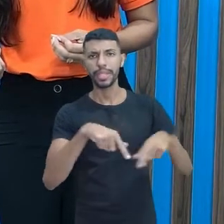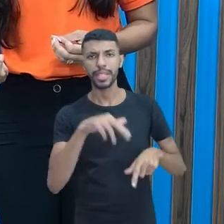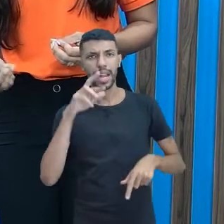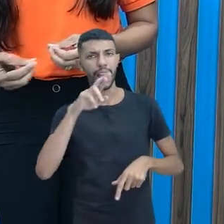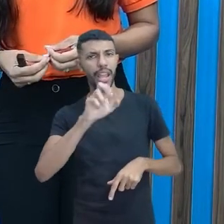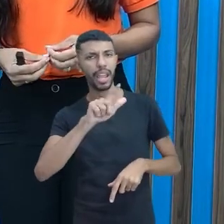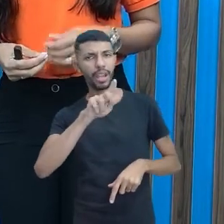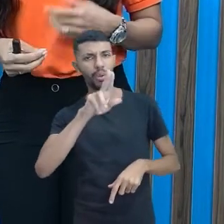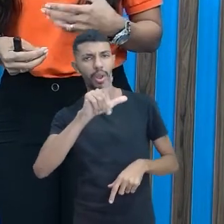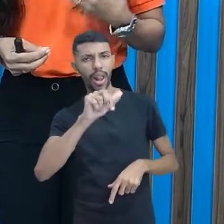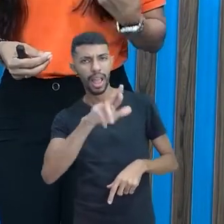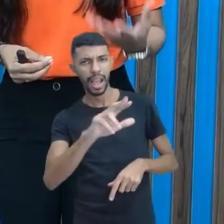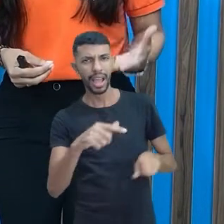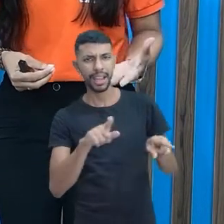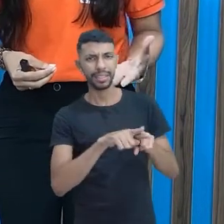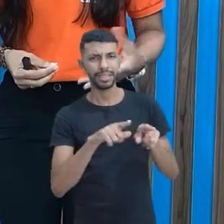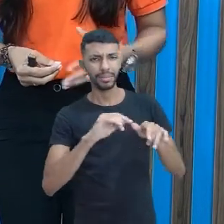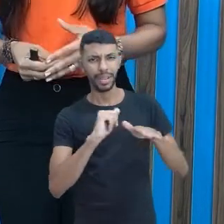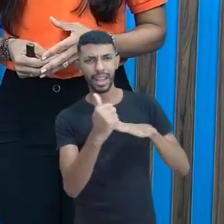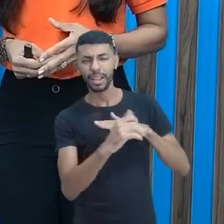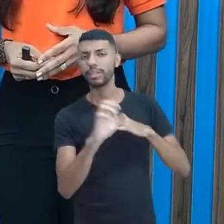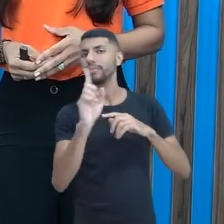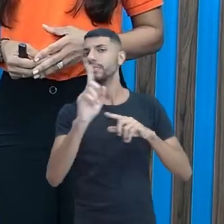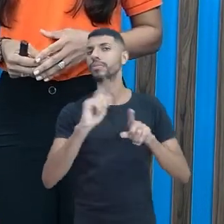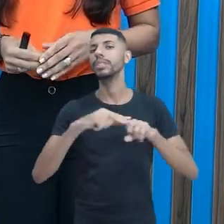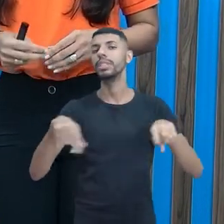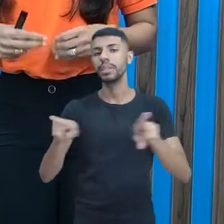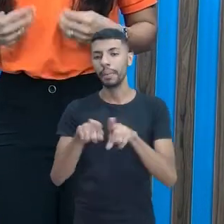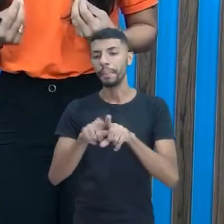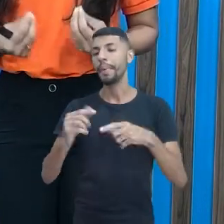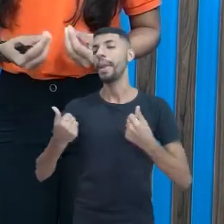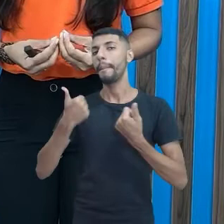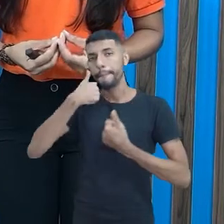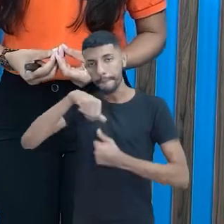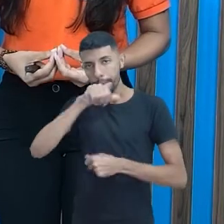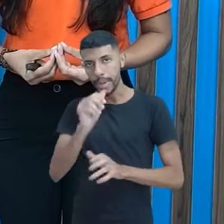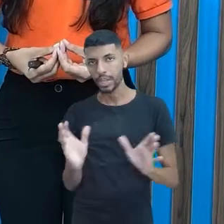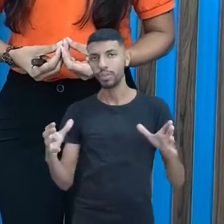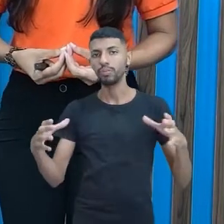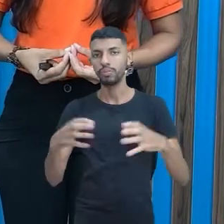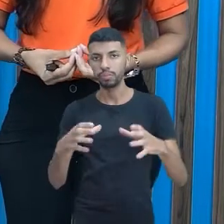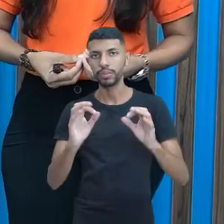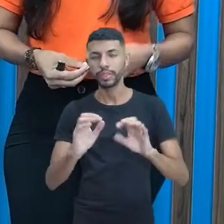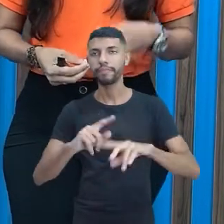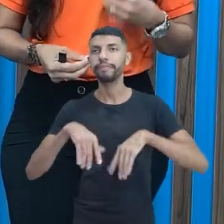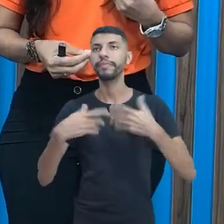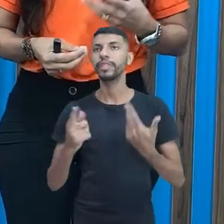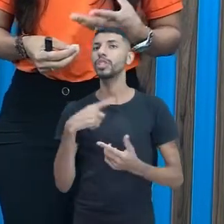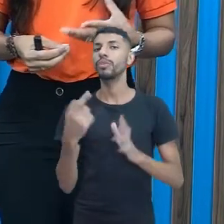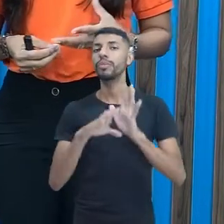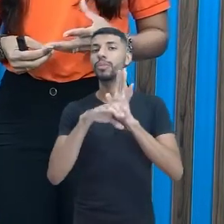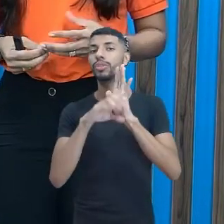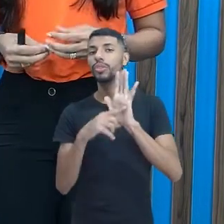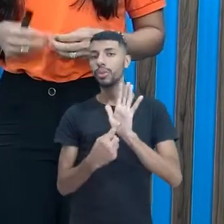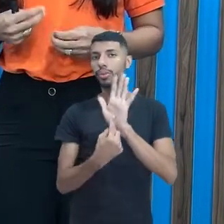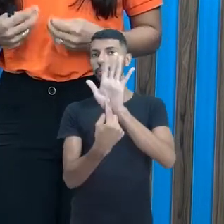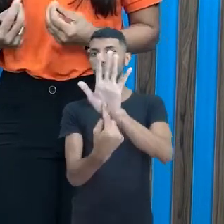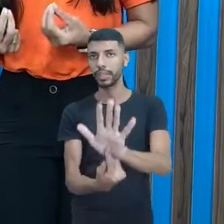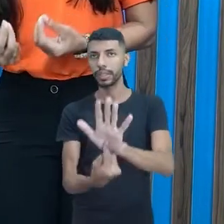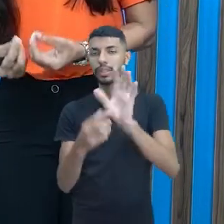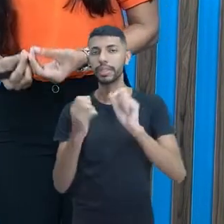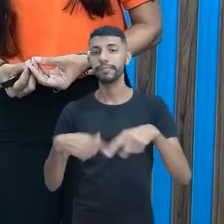de recursos, mas também para as mães. Então, a gente vai conceituar o que é esse transtorno, a gente vai conversar sobre